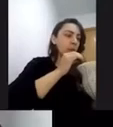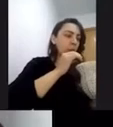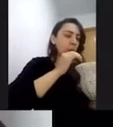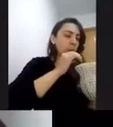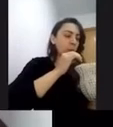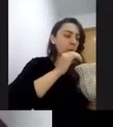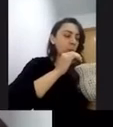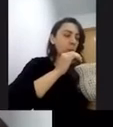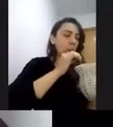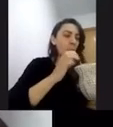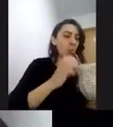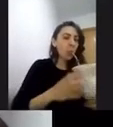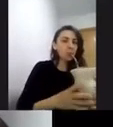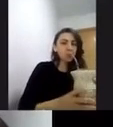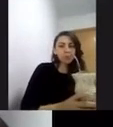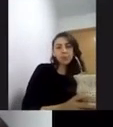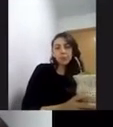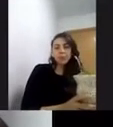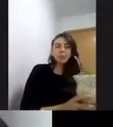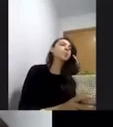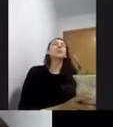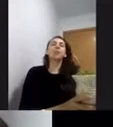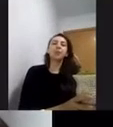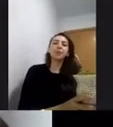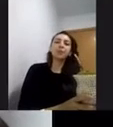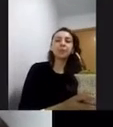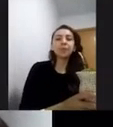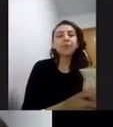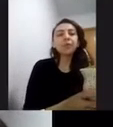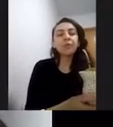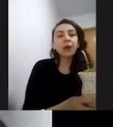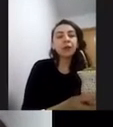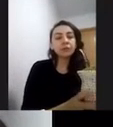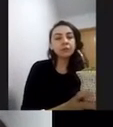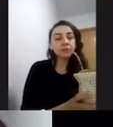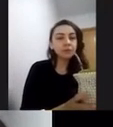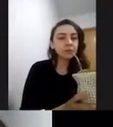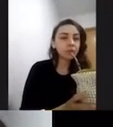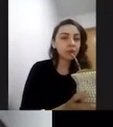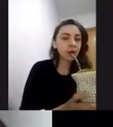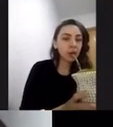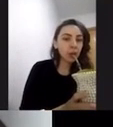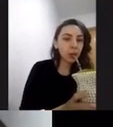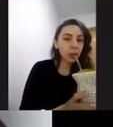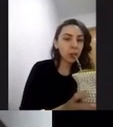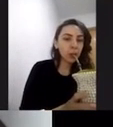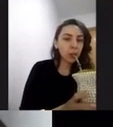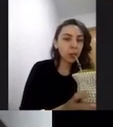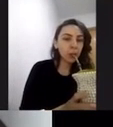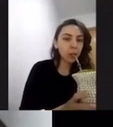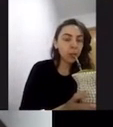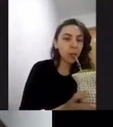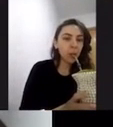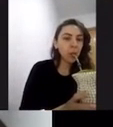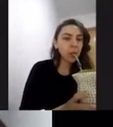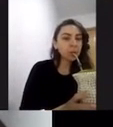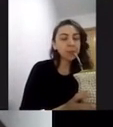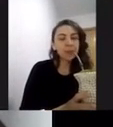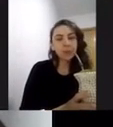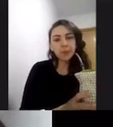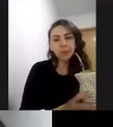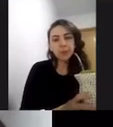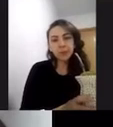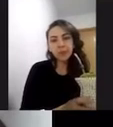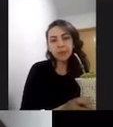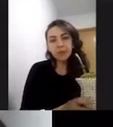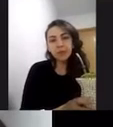faz. Então, eu disse assim, Dona Rosa, então o que a senhora me está a dizer é que neste momento ainda